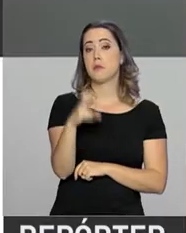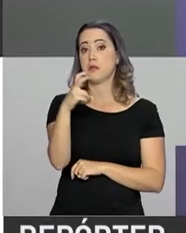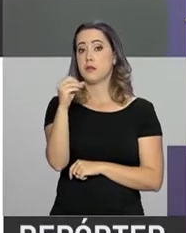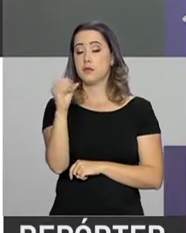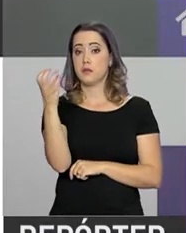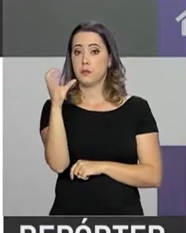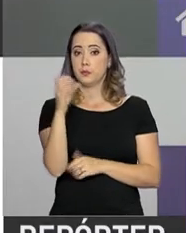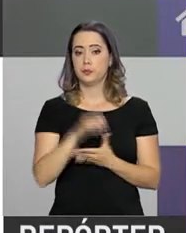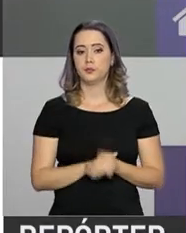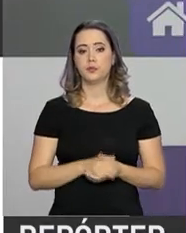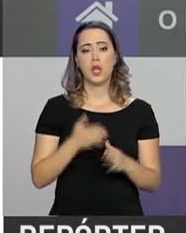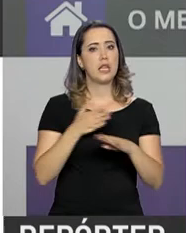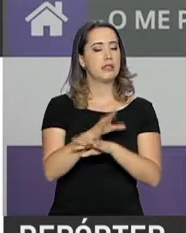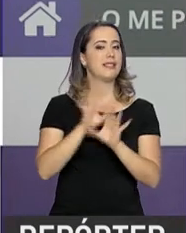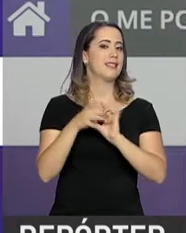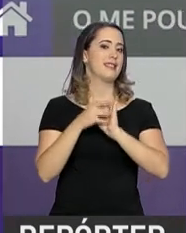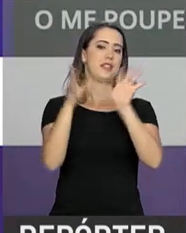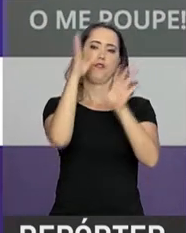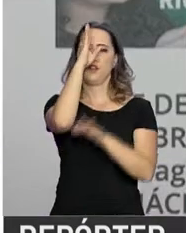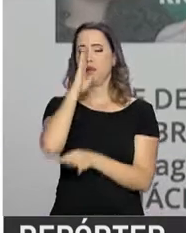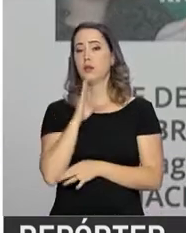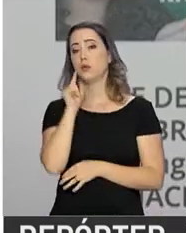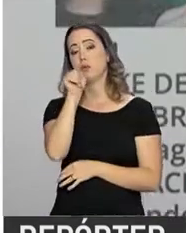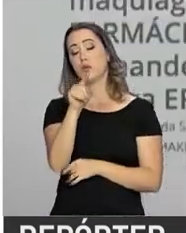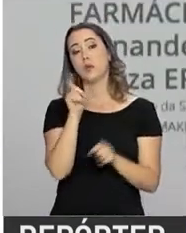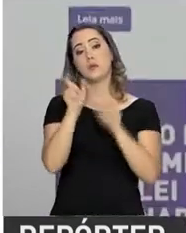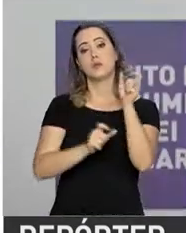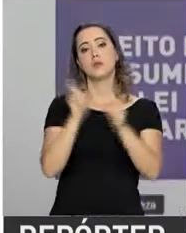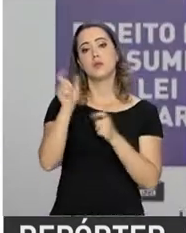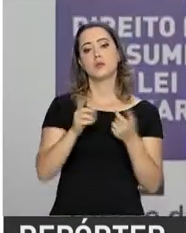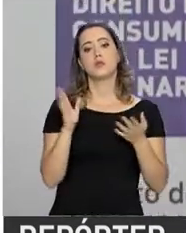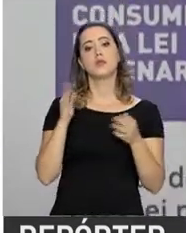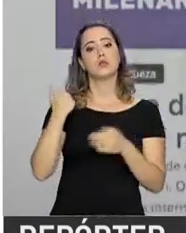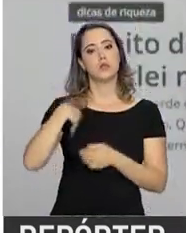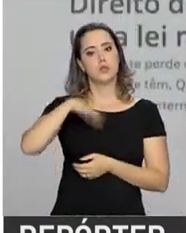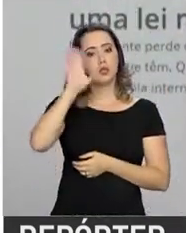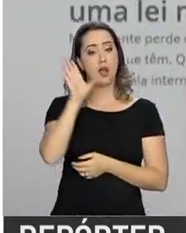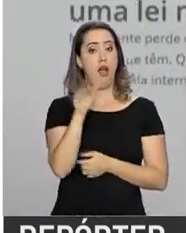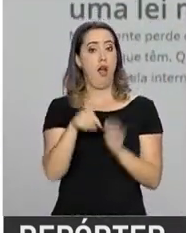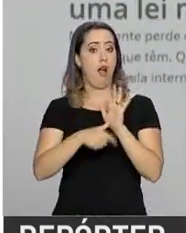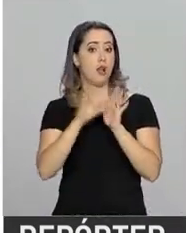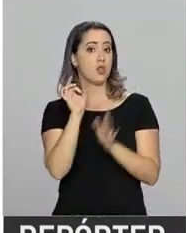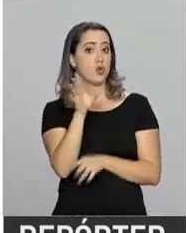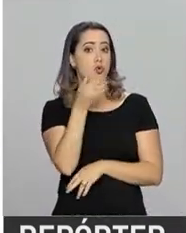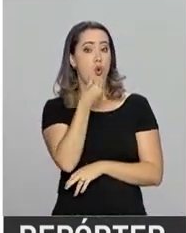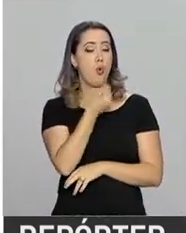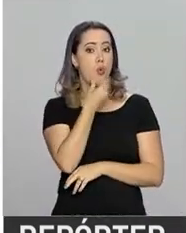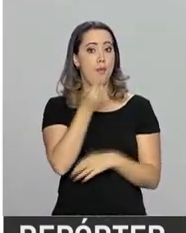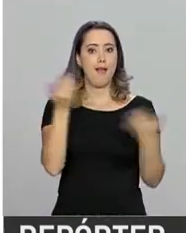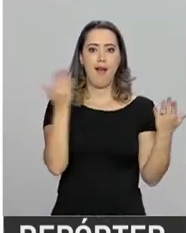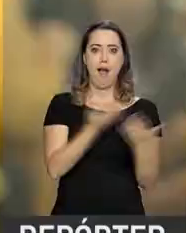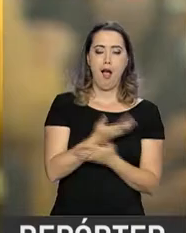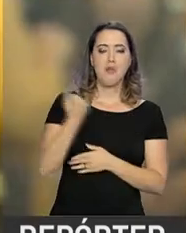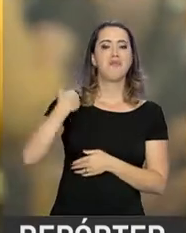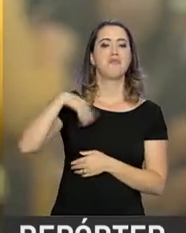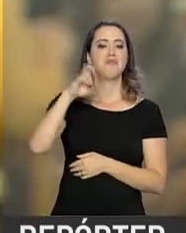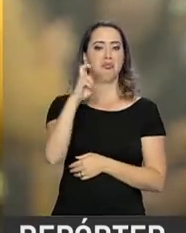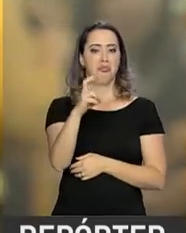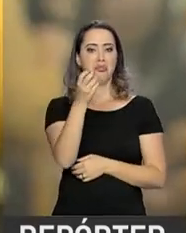R$1.006,50. O acesso é livre e de graça. O público, que já foi majoritariamente masculino, é formado hoje